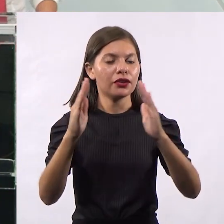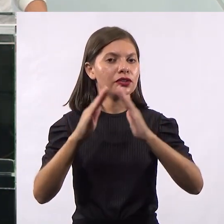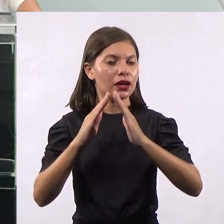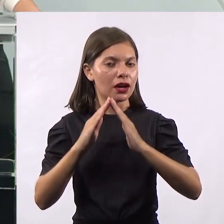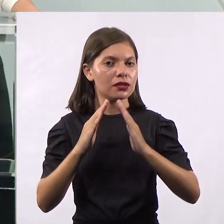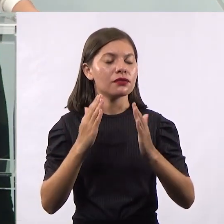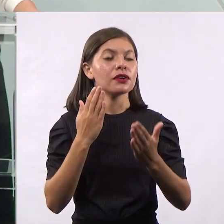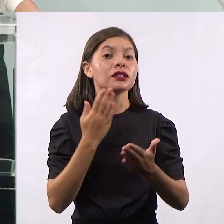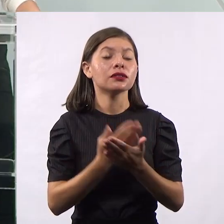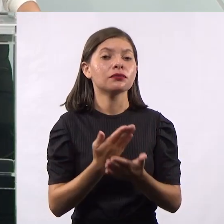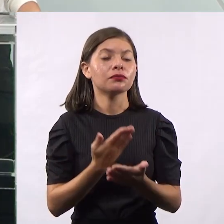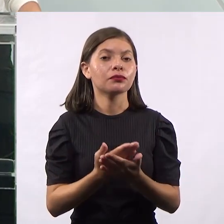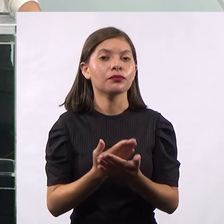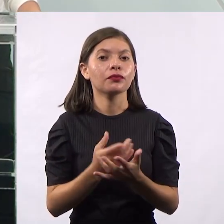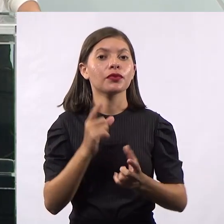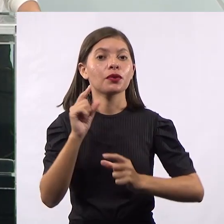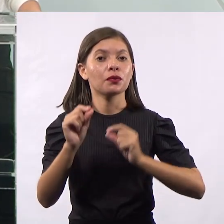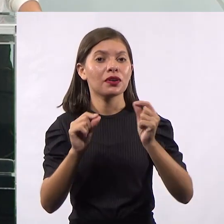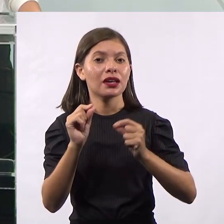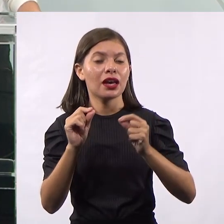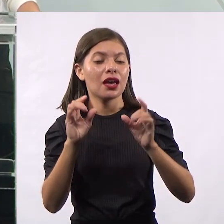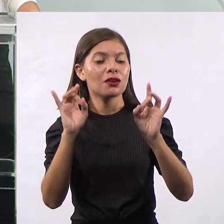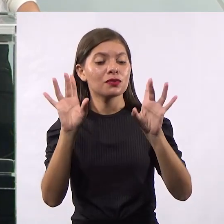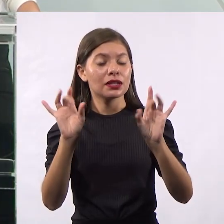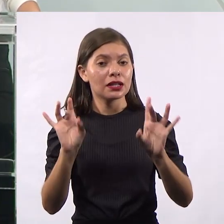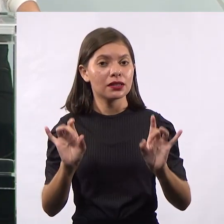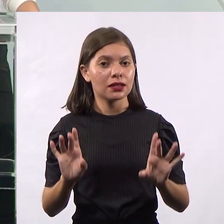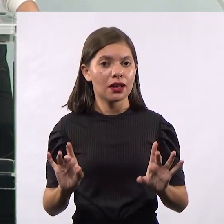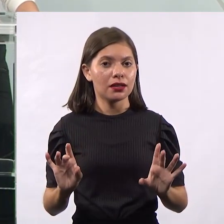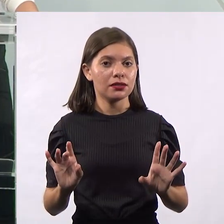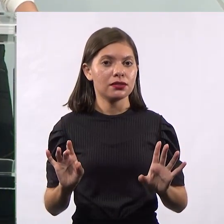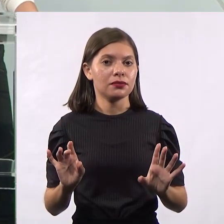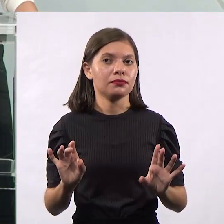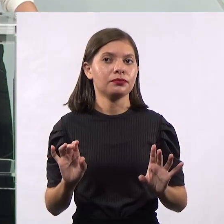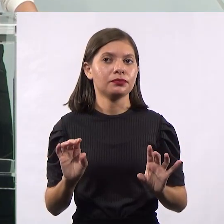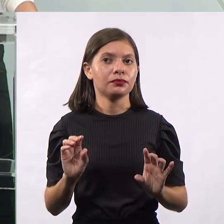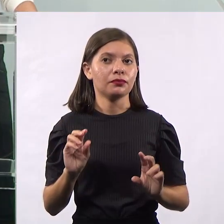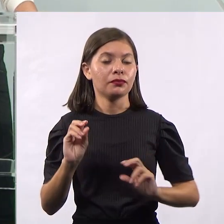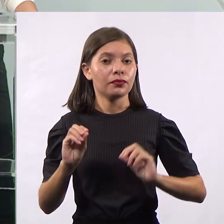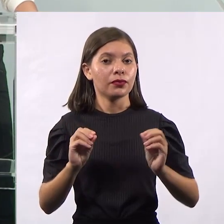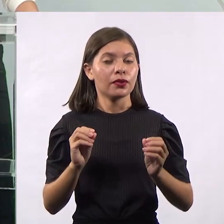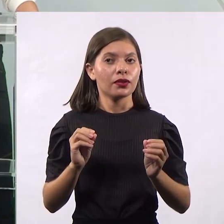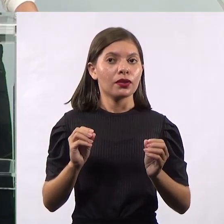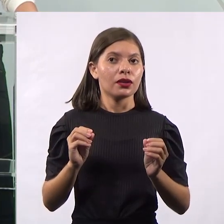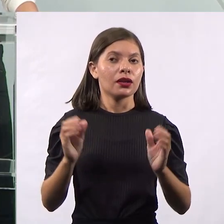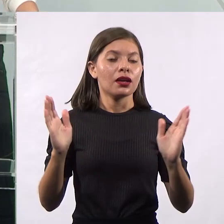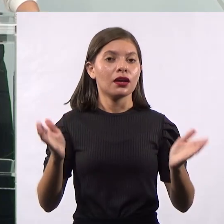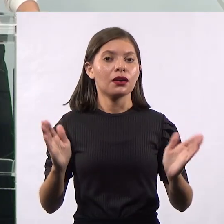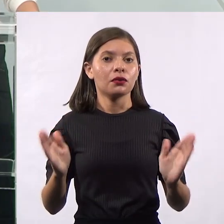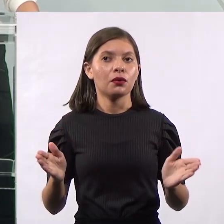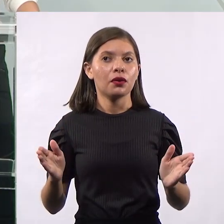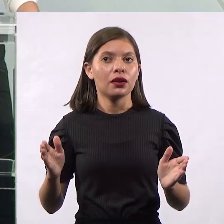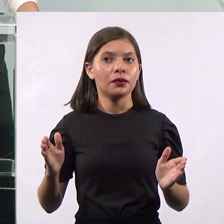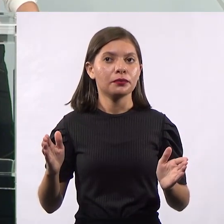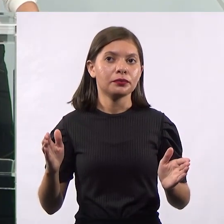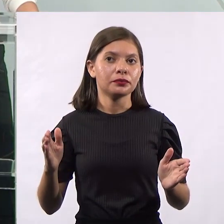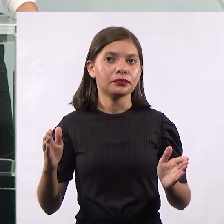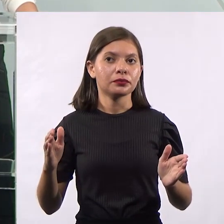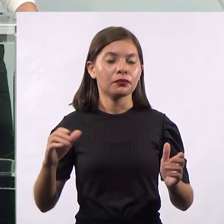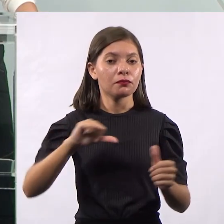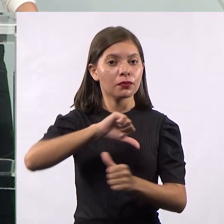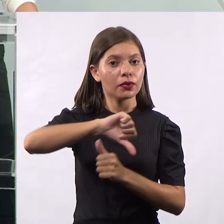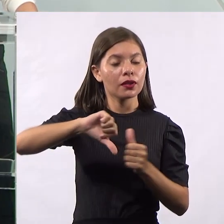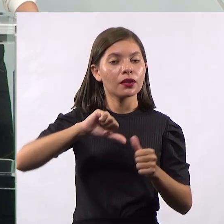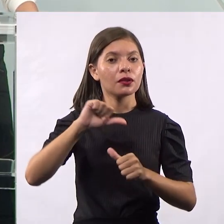aí de casa vai estudar os pormenores das concessões, tá bom? Então, agora migrando